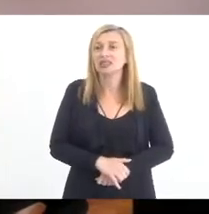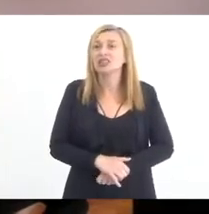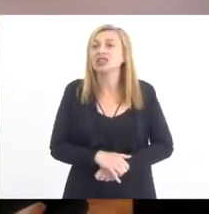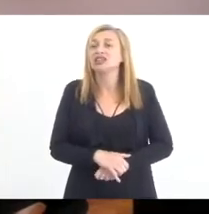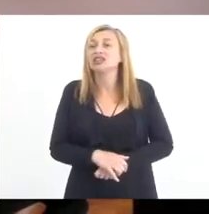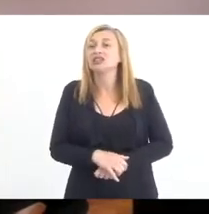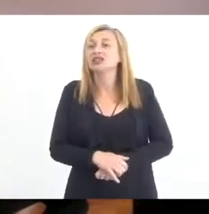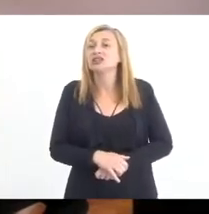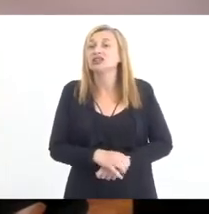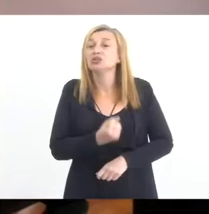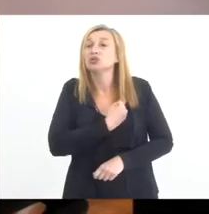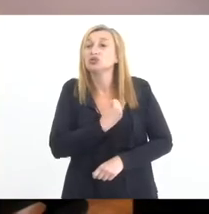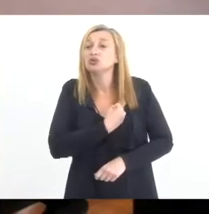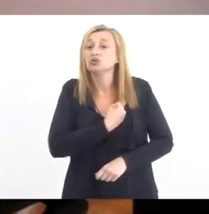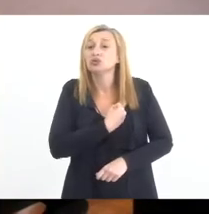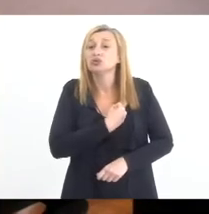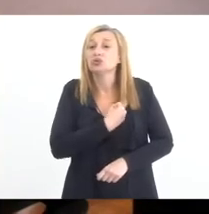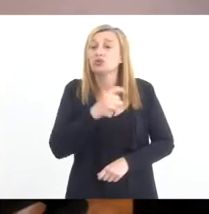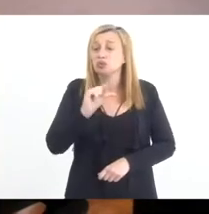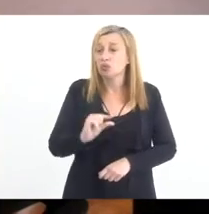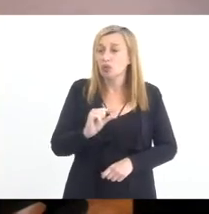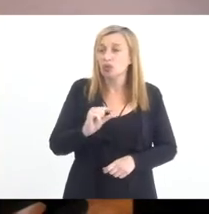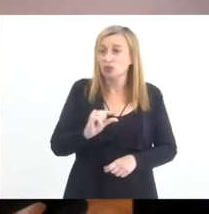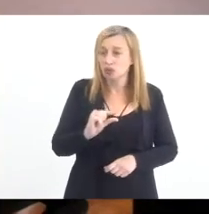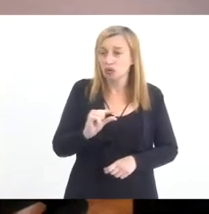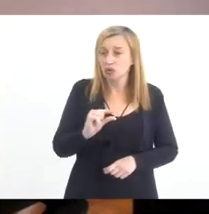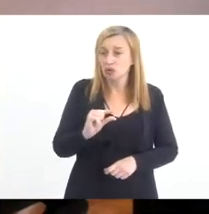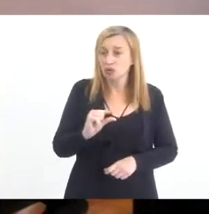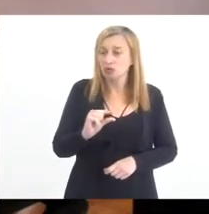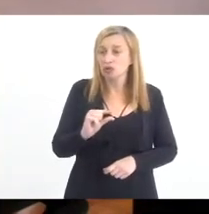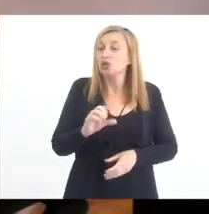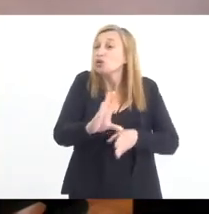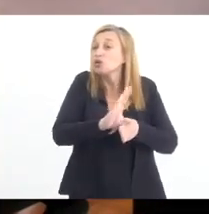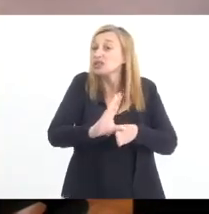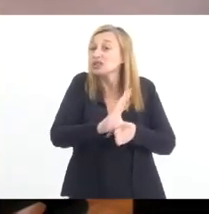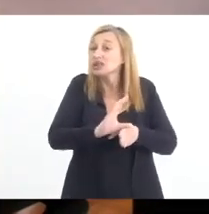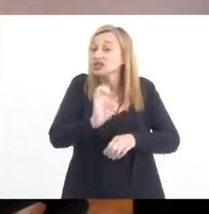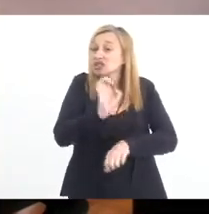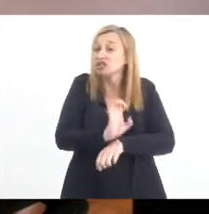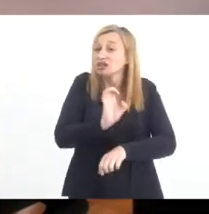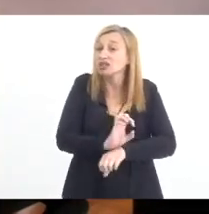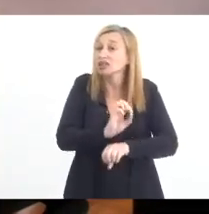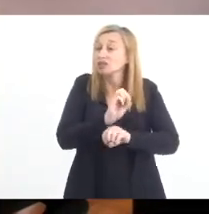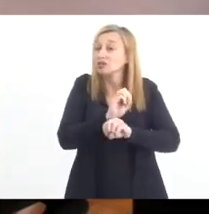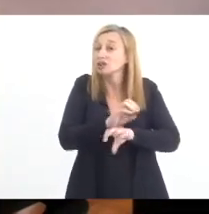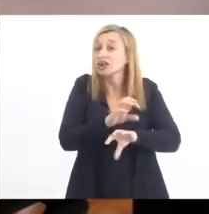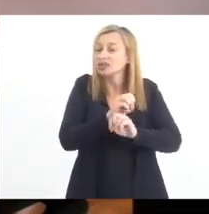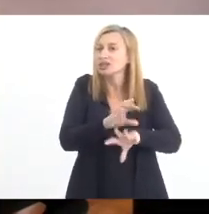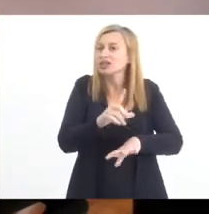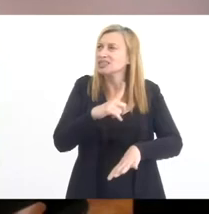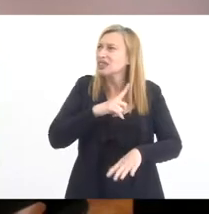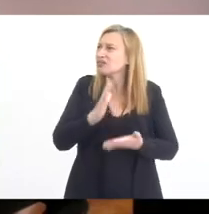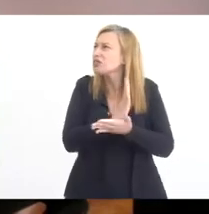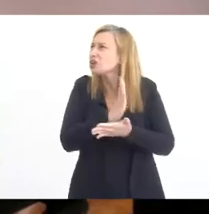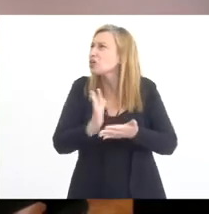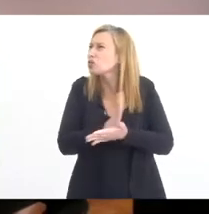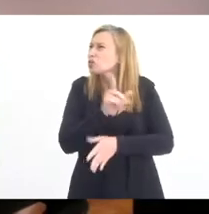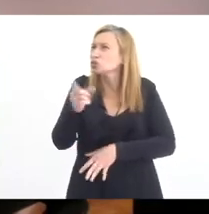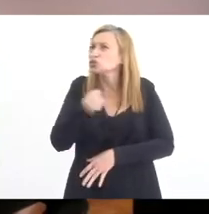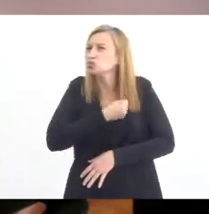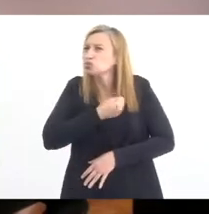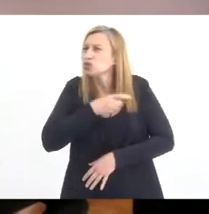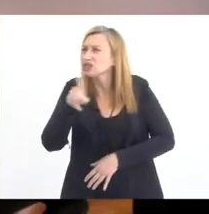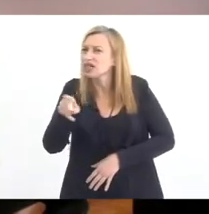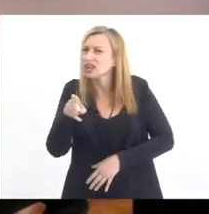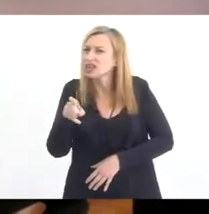Tivemos negativa do Conselho Estadual de Educação, negativa não, conseguiu passar, mas teve uma das pontuações,